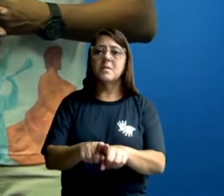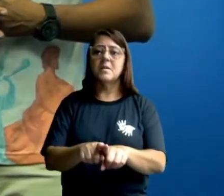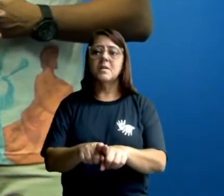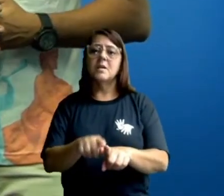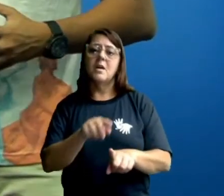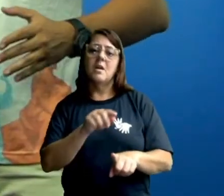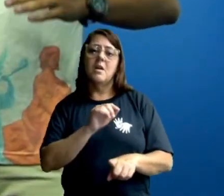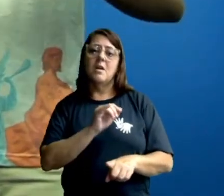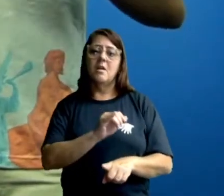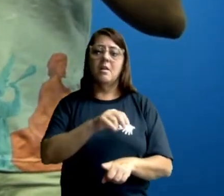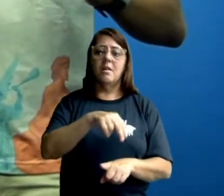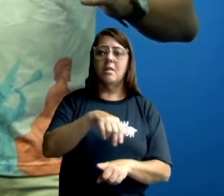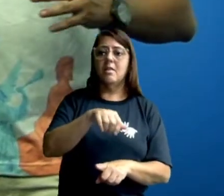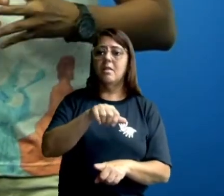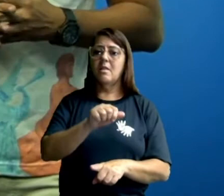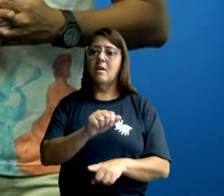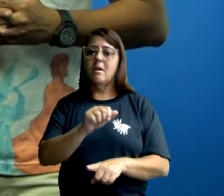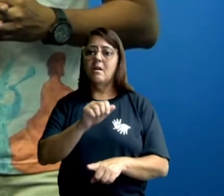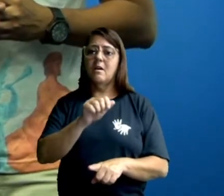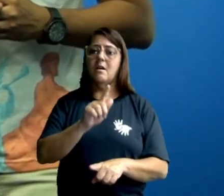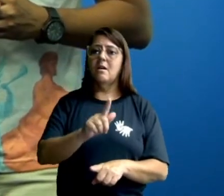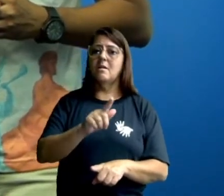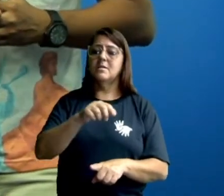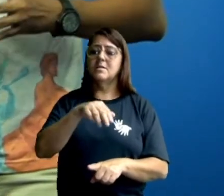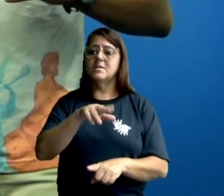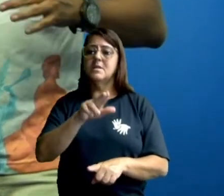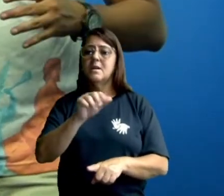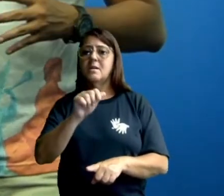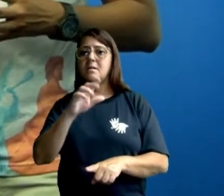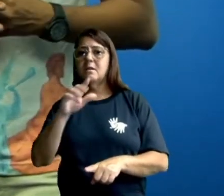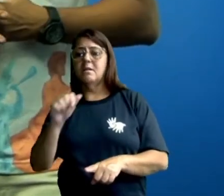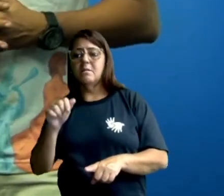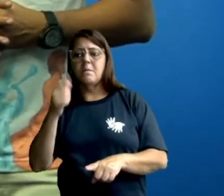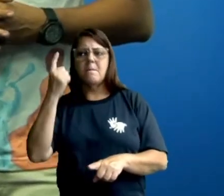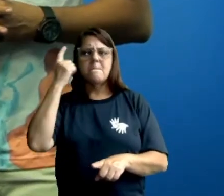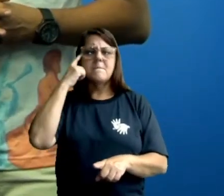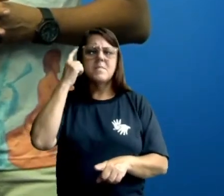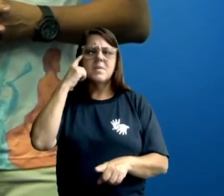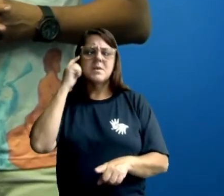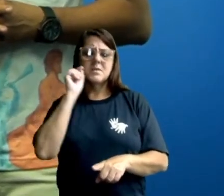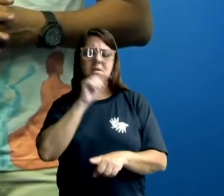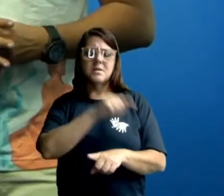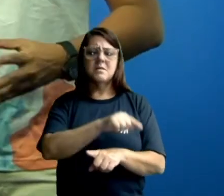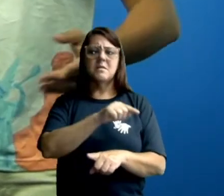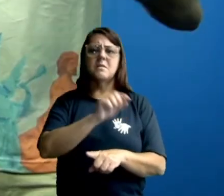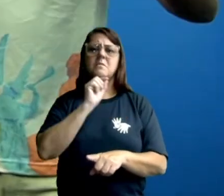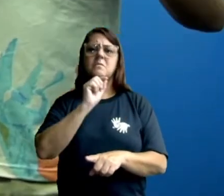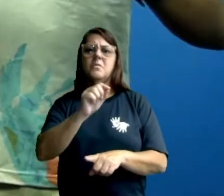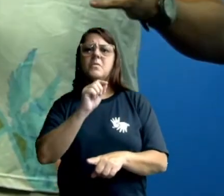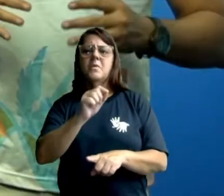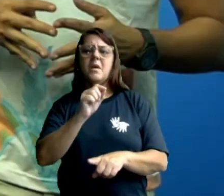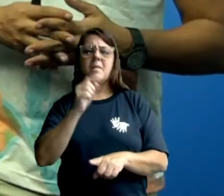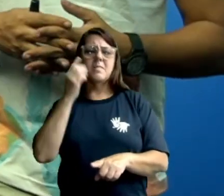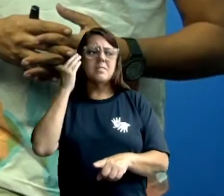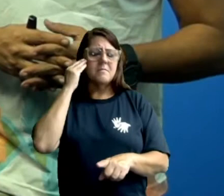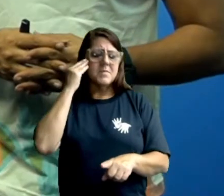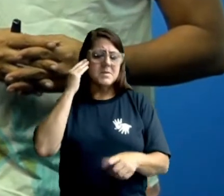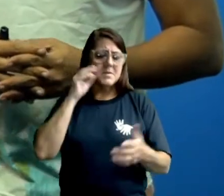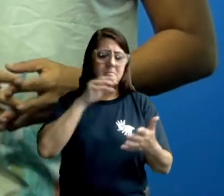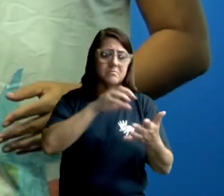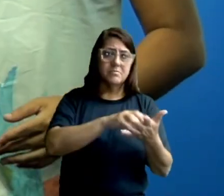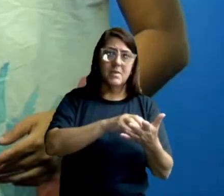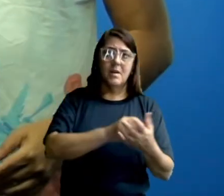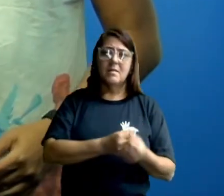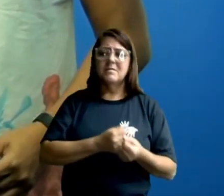e Nagasaki vai fazer que o Japão repense a sua permanência no eixo, até que depois ela se